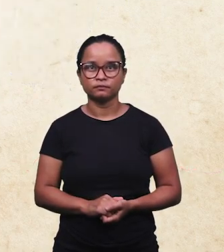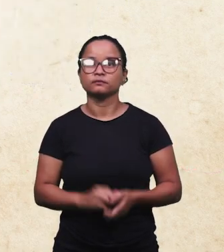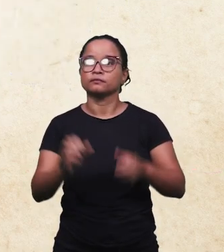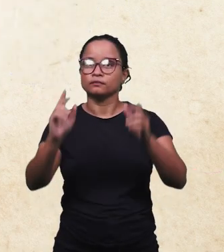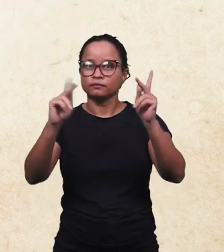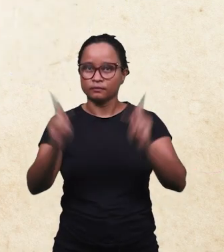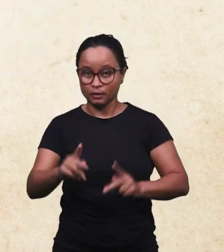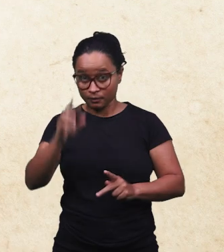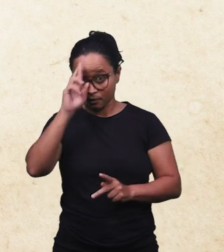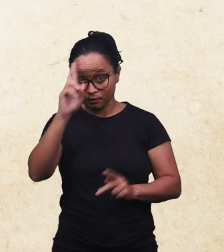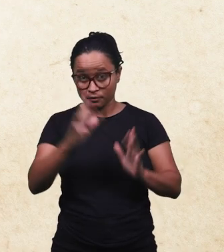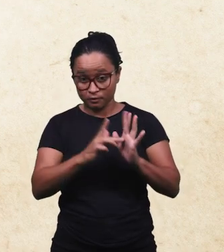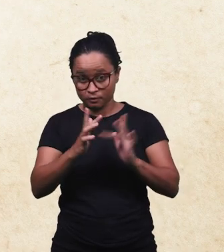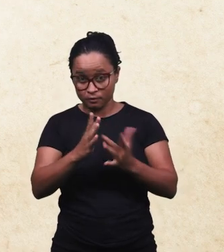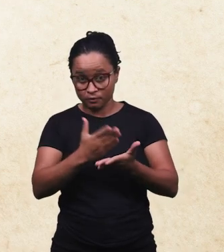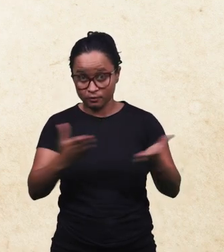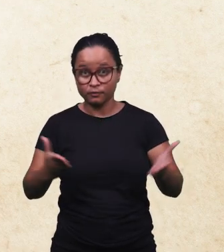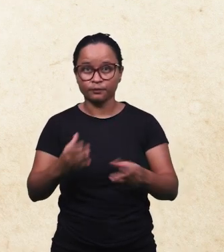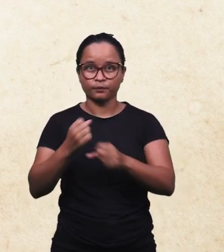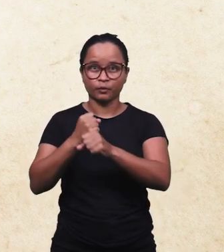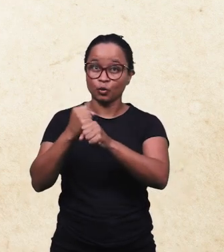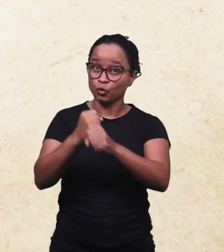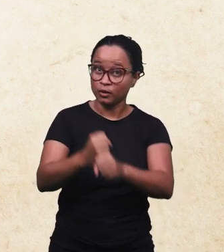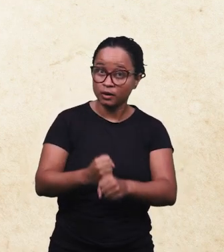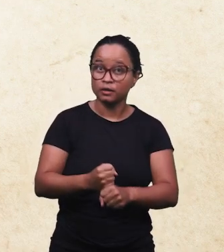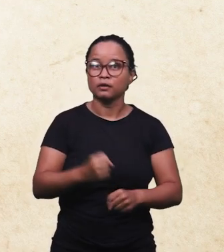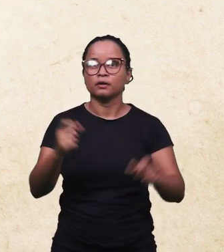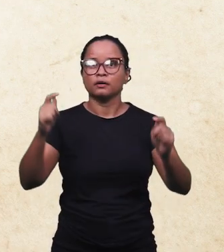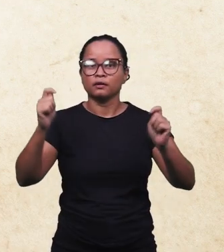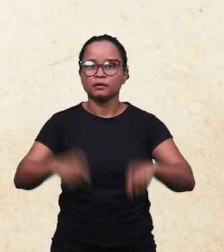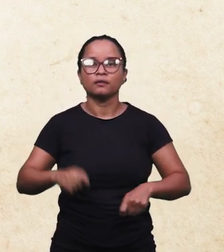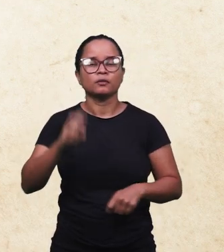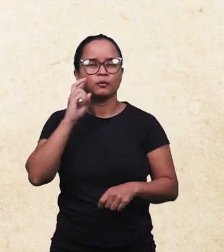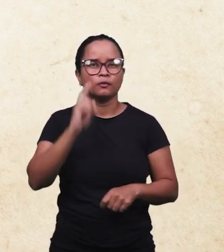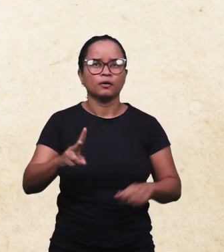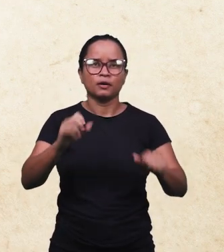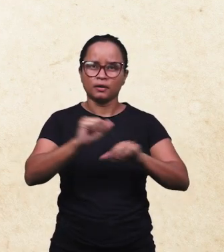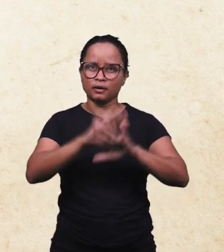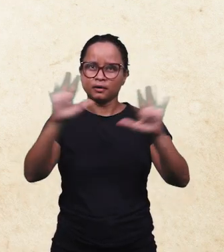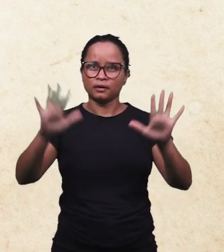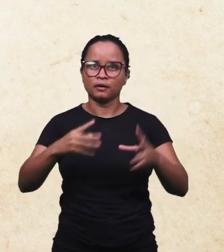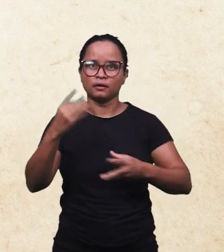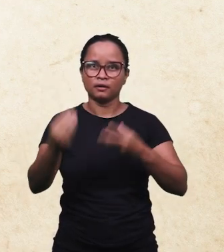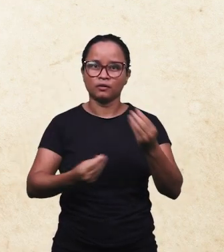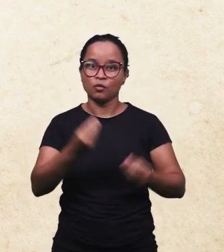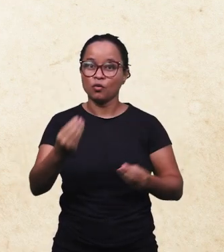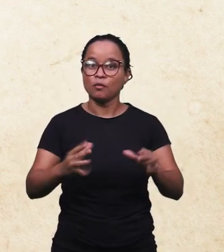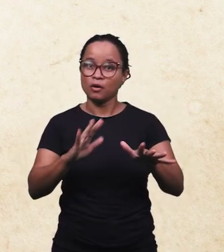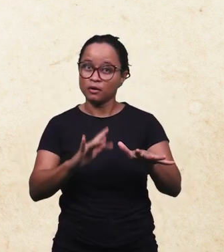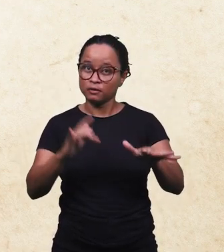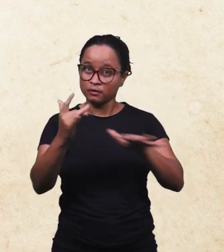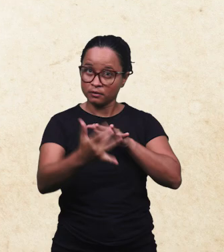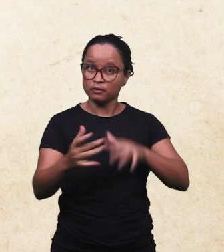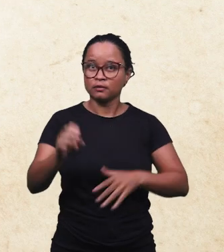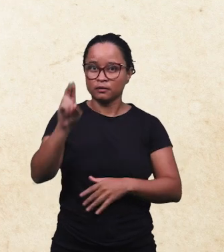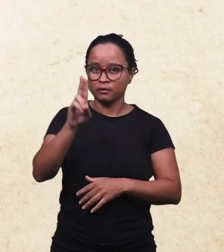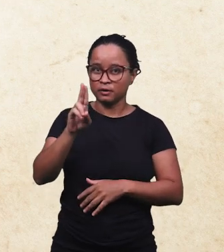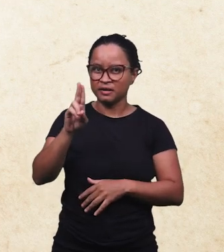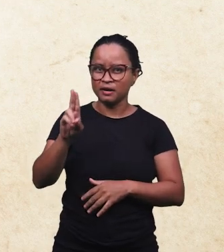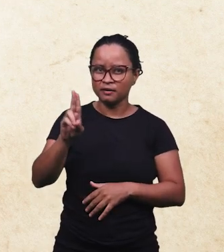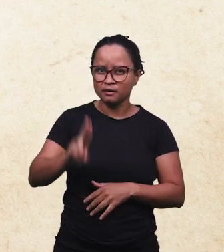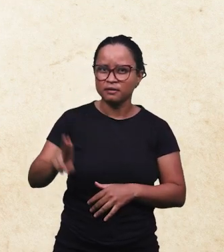A paz do Senhor Jesus, irmãos. Durante todo esse ano, podemos ver ainda com mais clareza como as redes sociais têm sido um